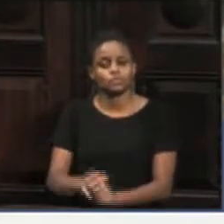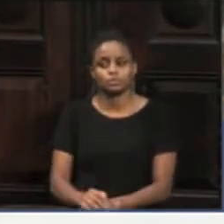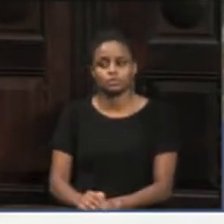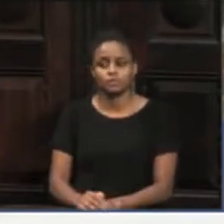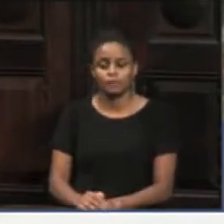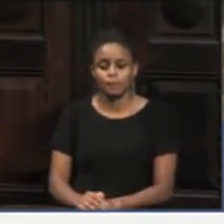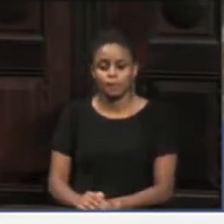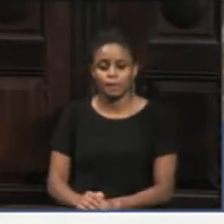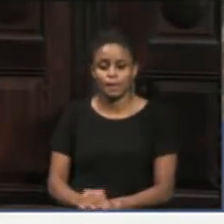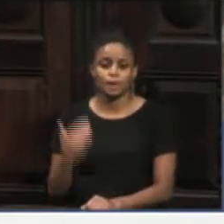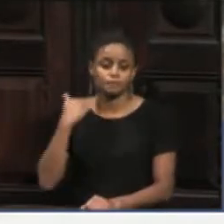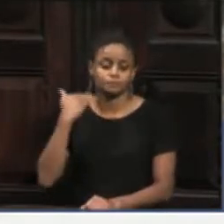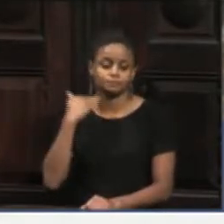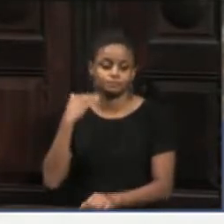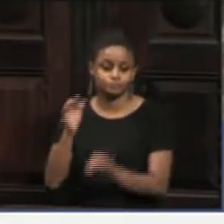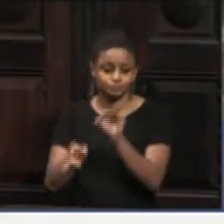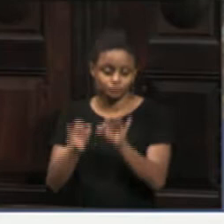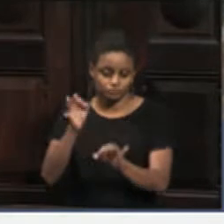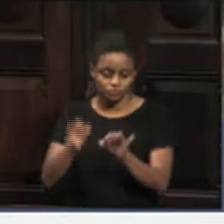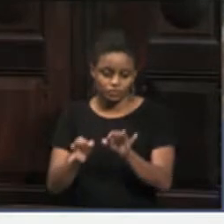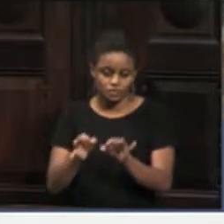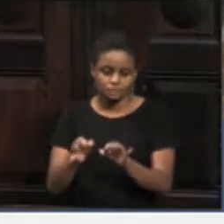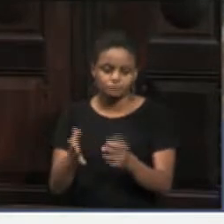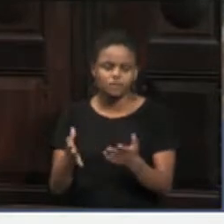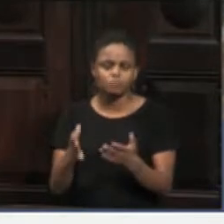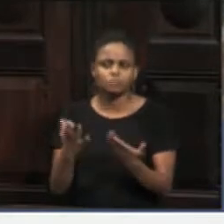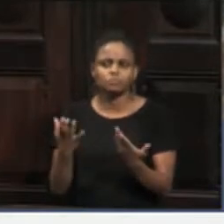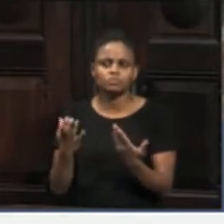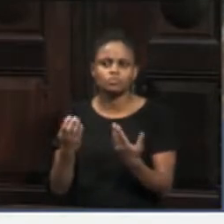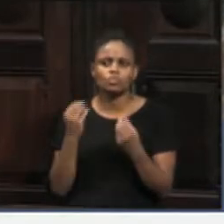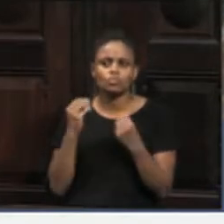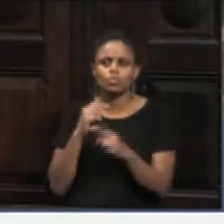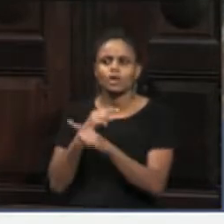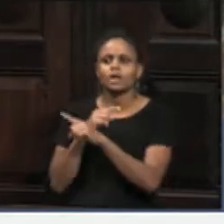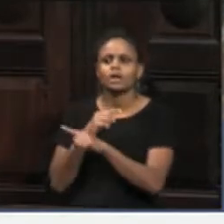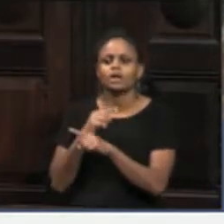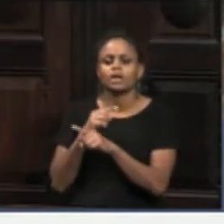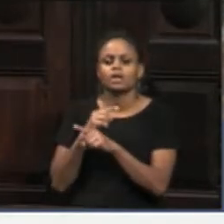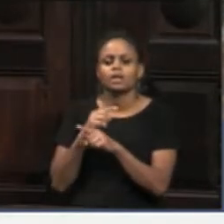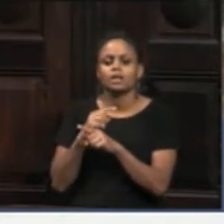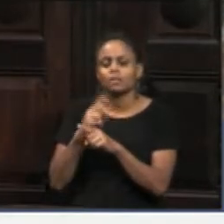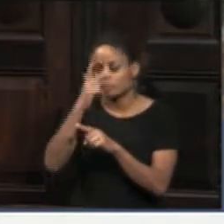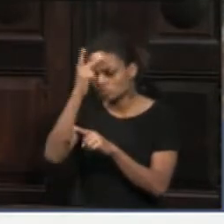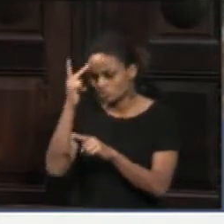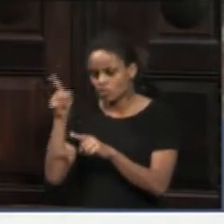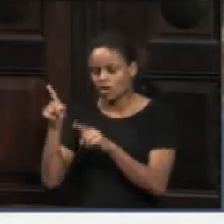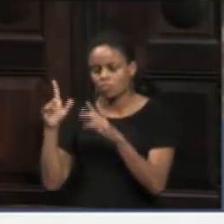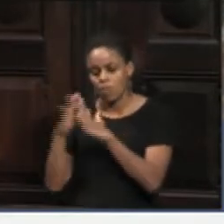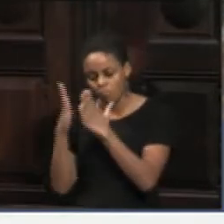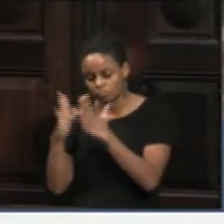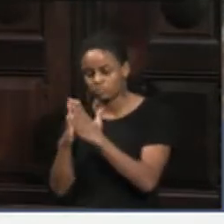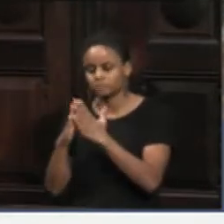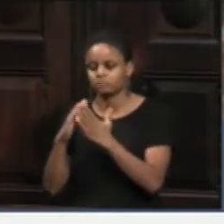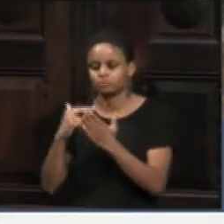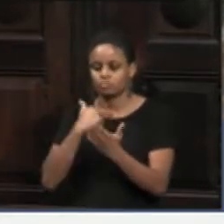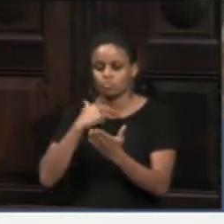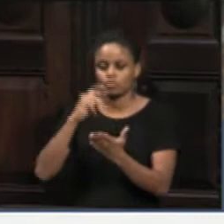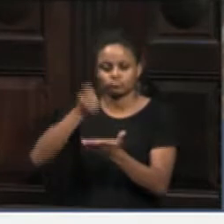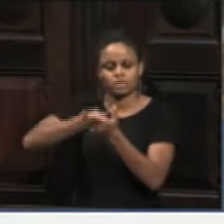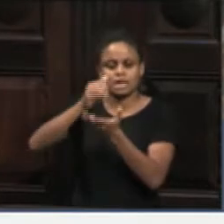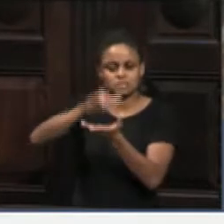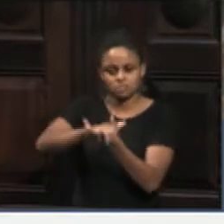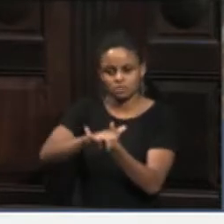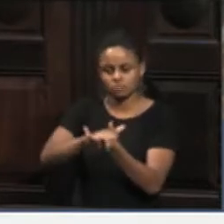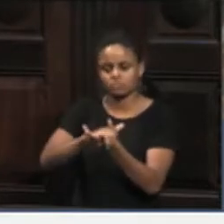cidadãos. Então, que gratuidade é essa? É uma gratuidade proforme, porque a sociedade